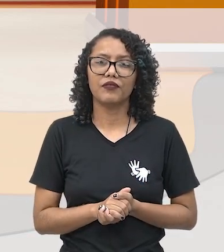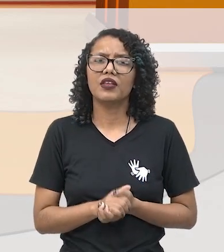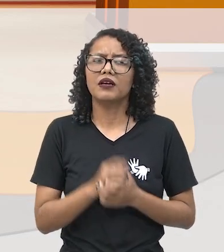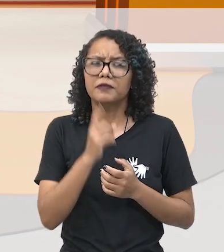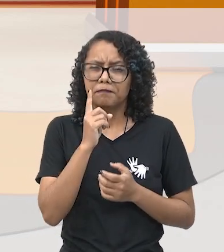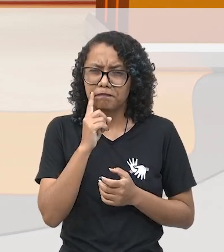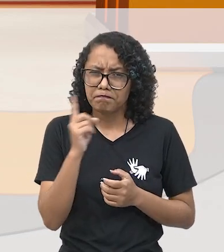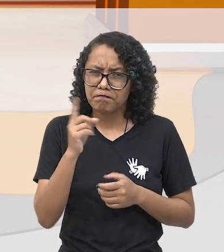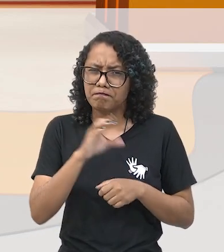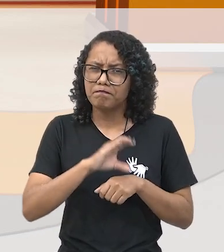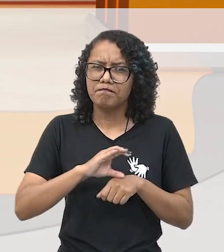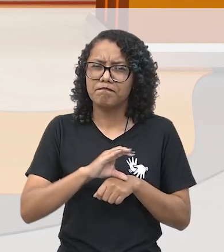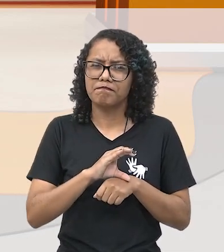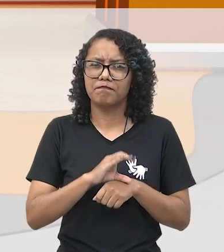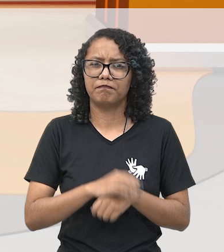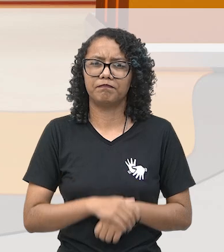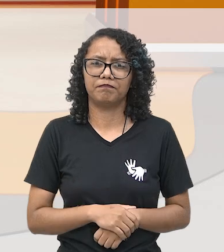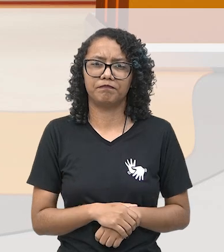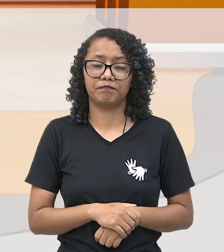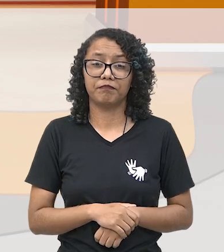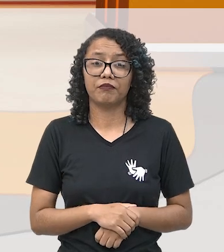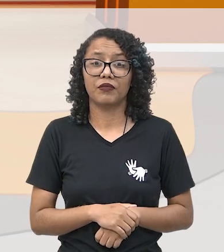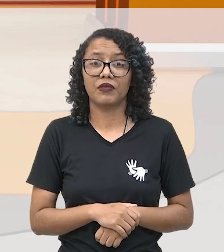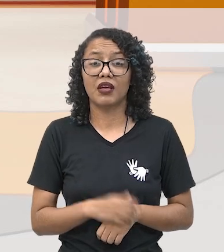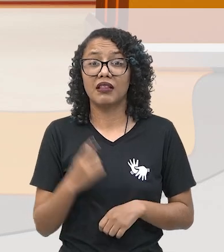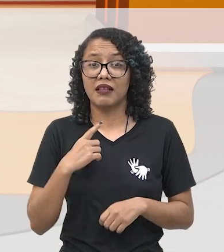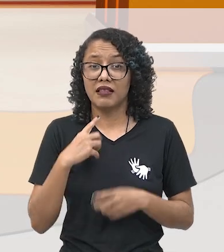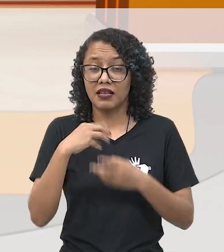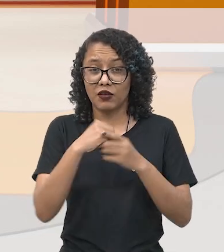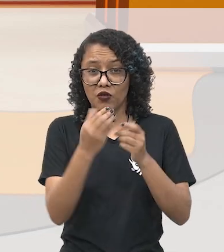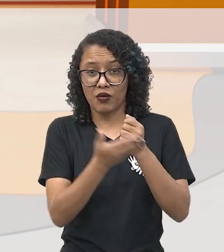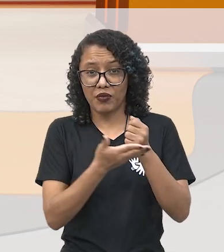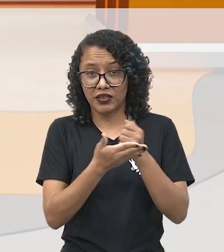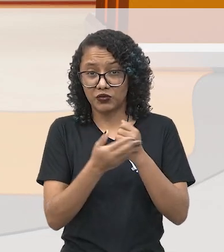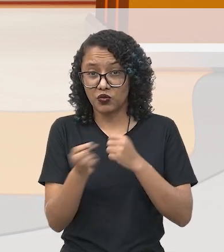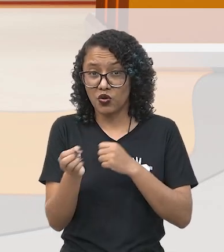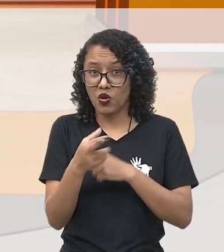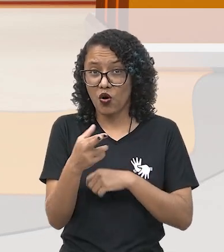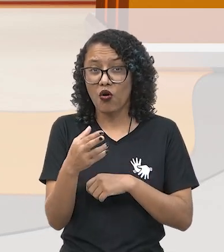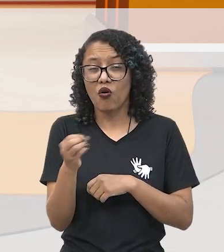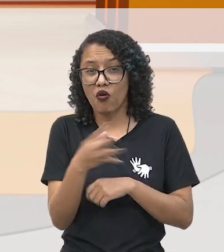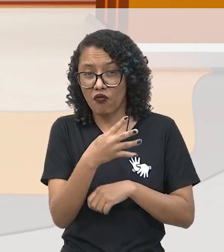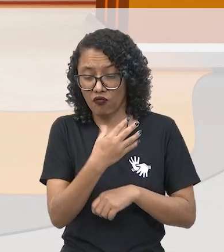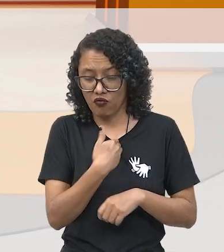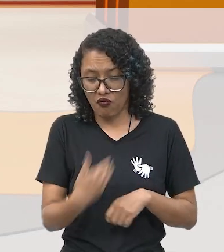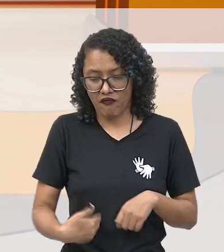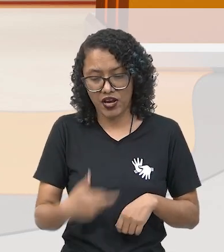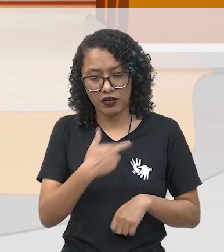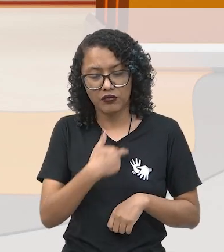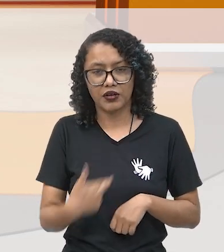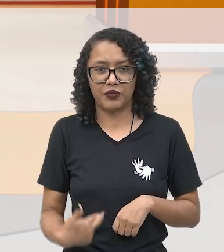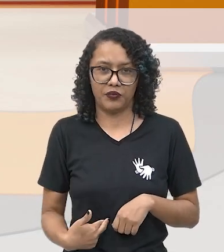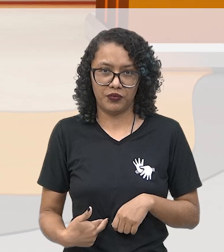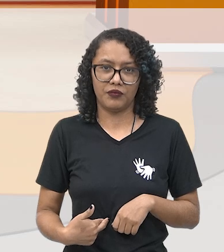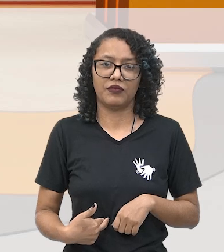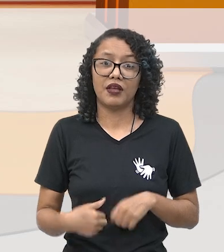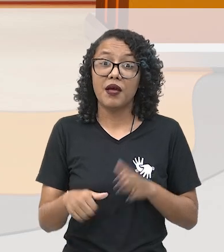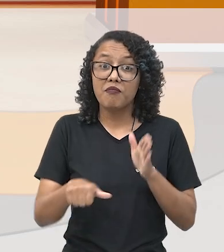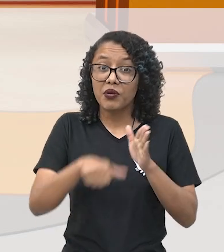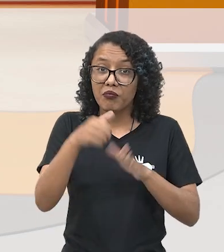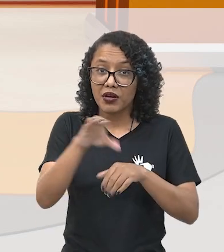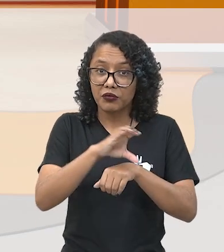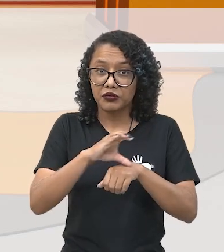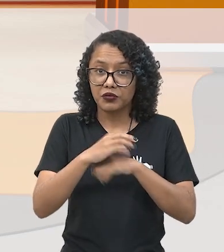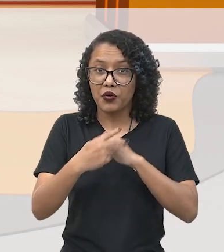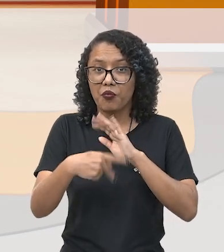Constituição, ela vai estabelecer as bases do novo regime republicano. É a primeira Constituição do Brasil República,